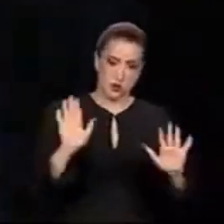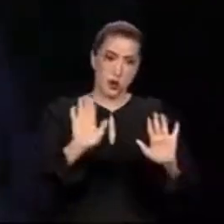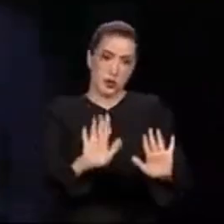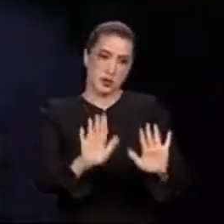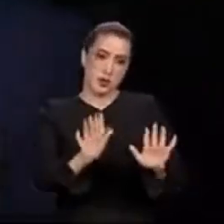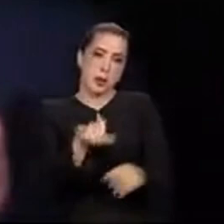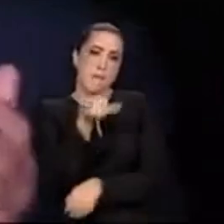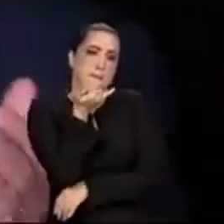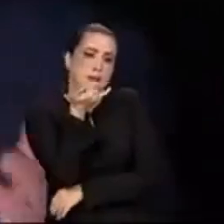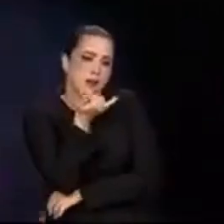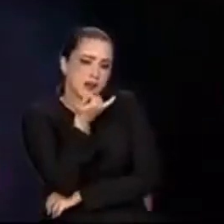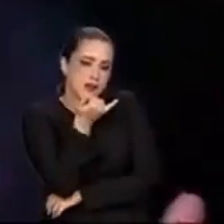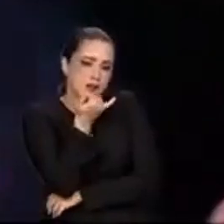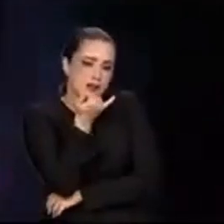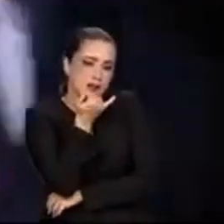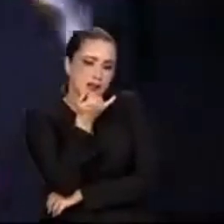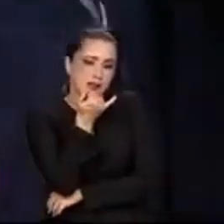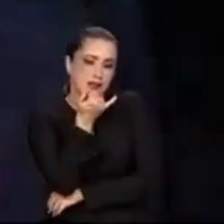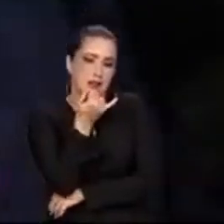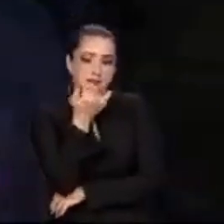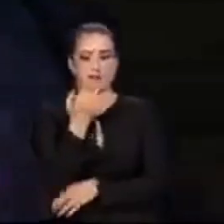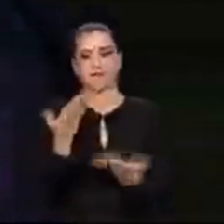Olha desculpa